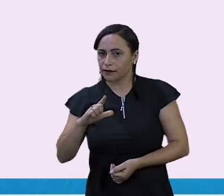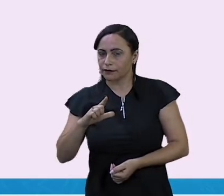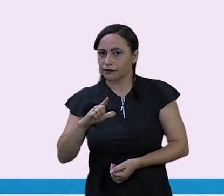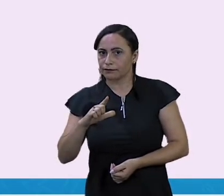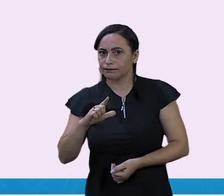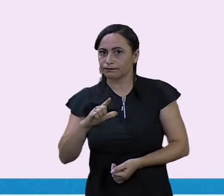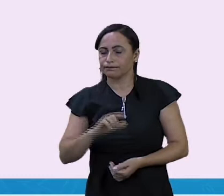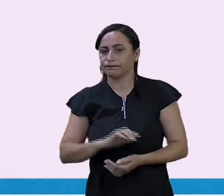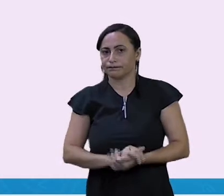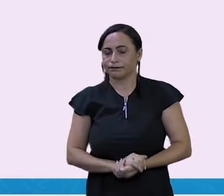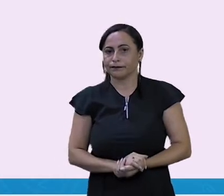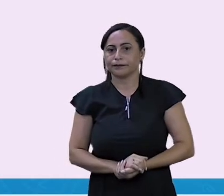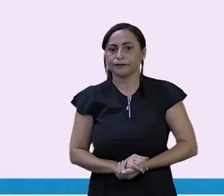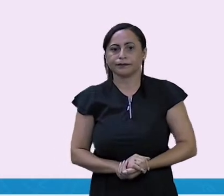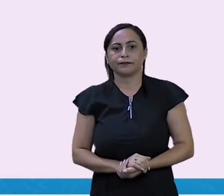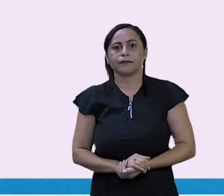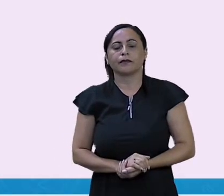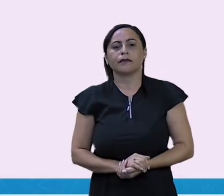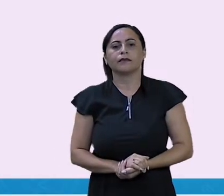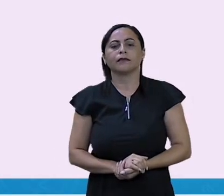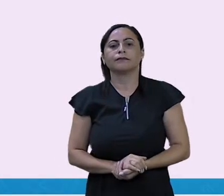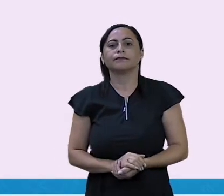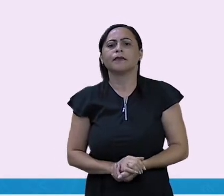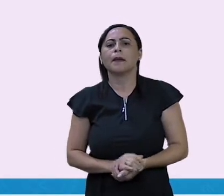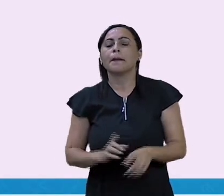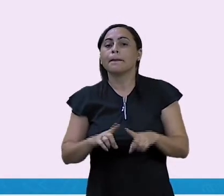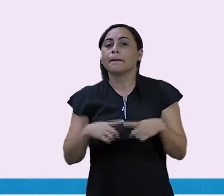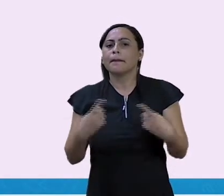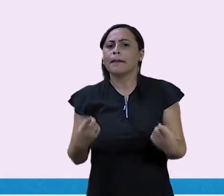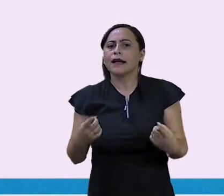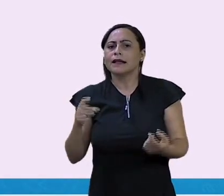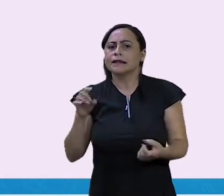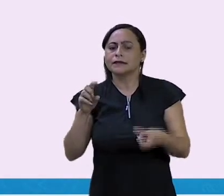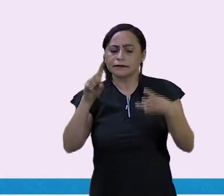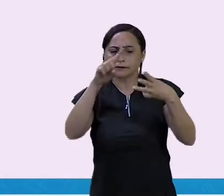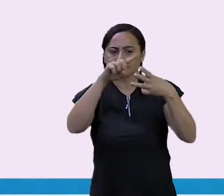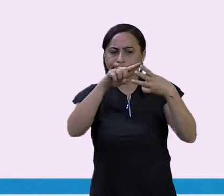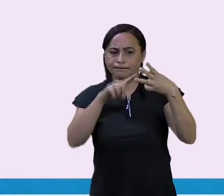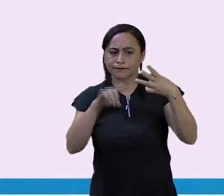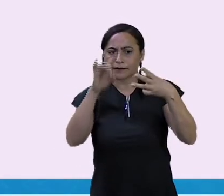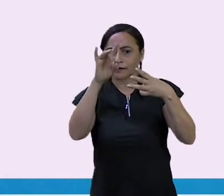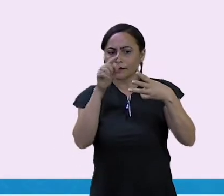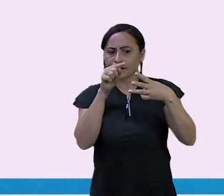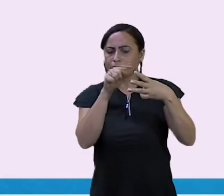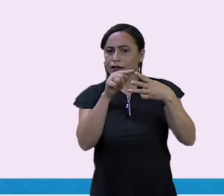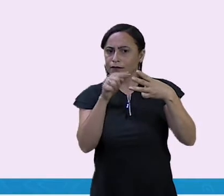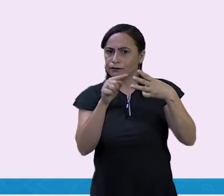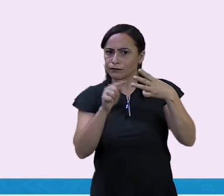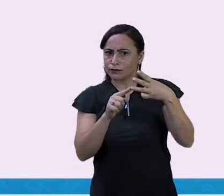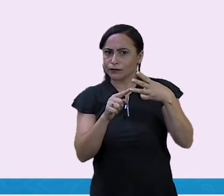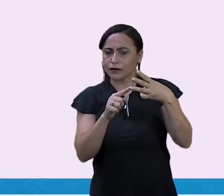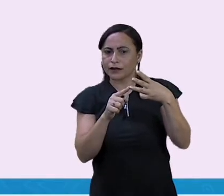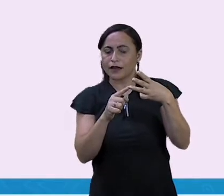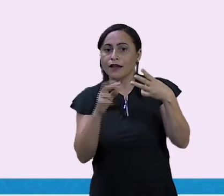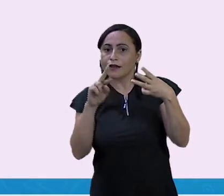a palavra letra. Em cada uma delas, o vocábulo é utilizado